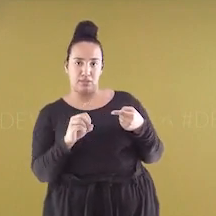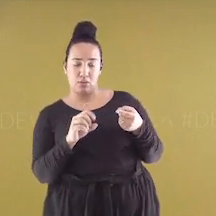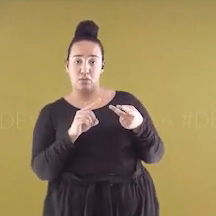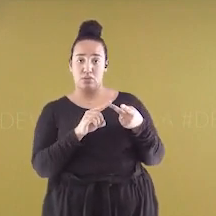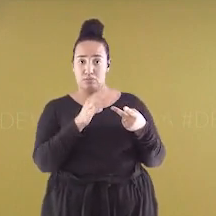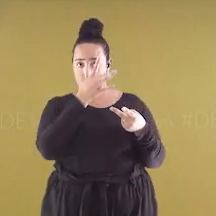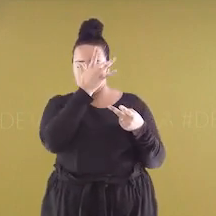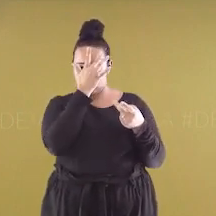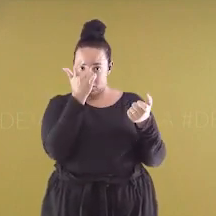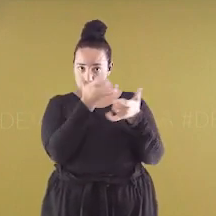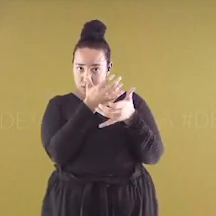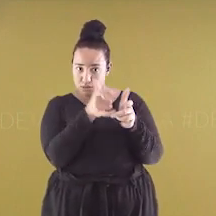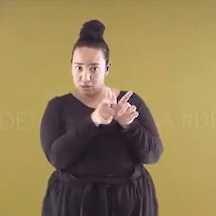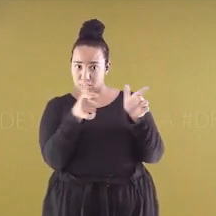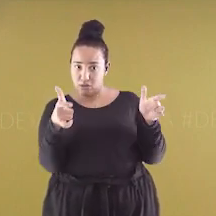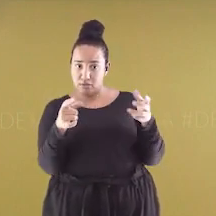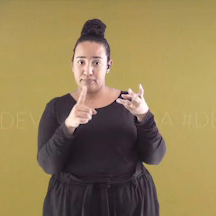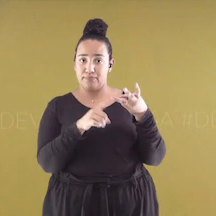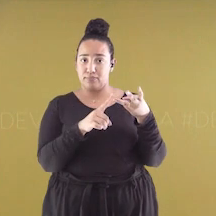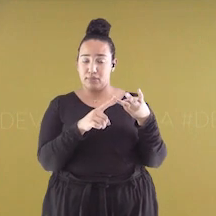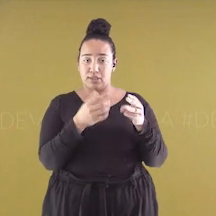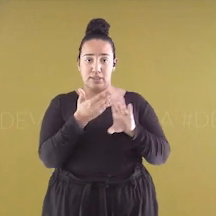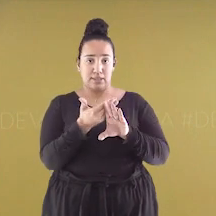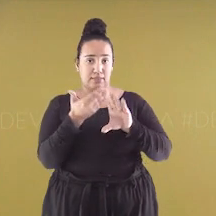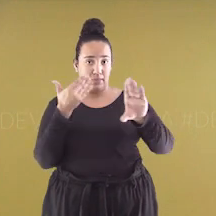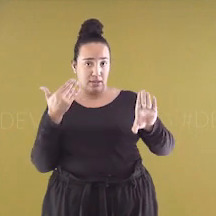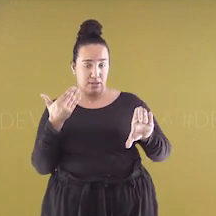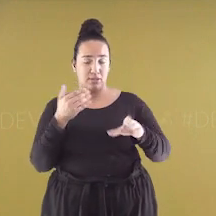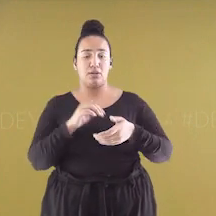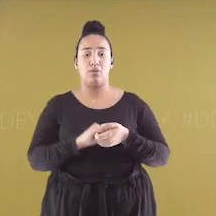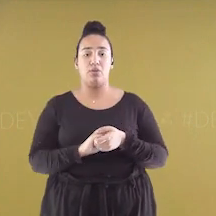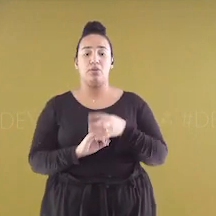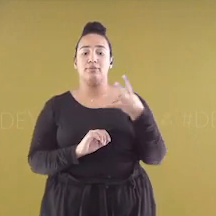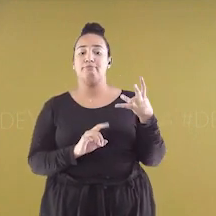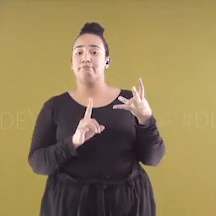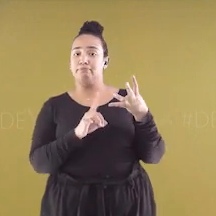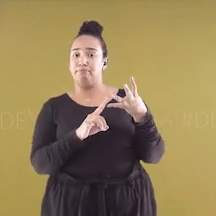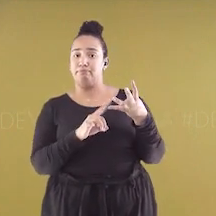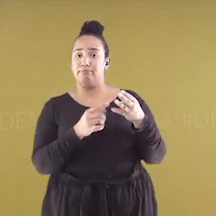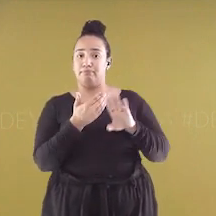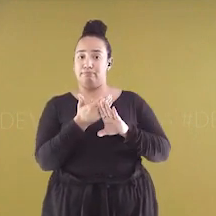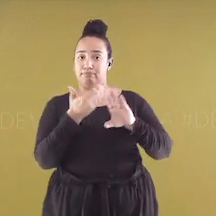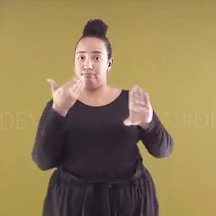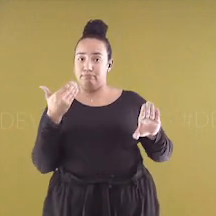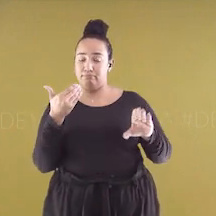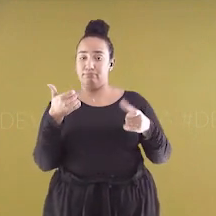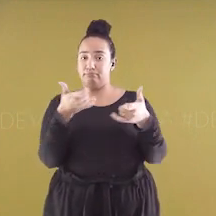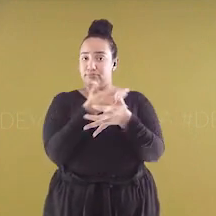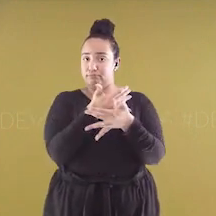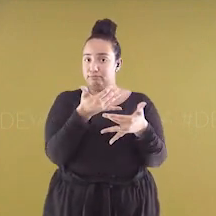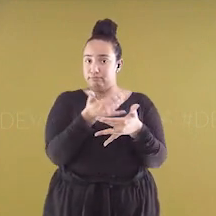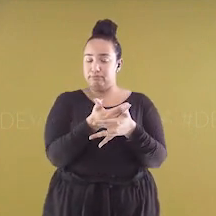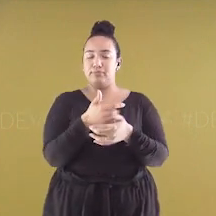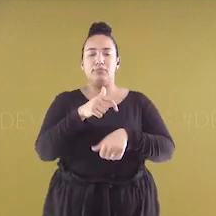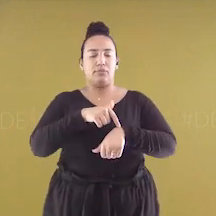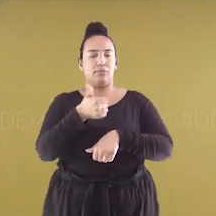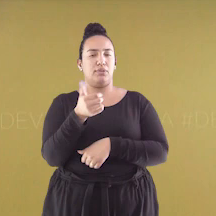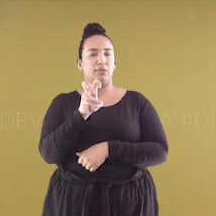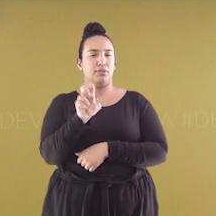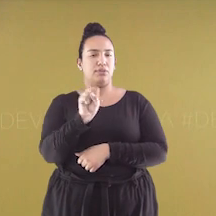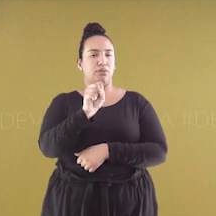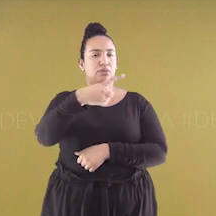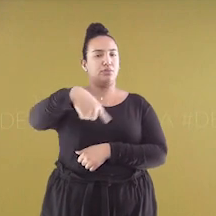B, urbanização. Letra C, segregação econômica. Ou letra D, segregação